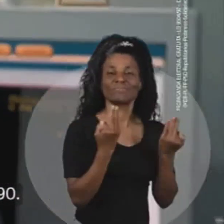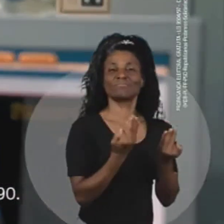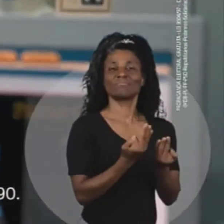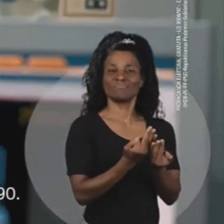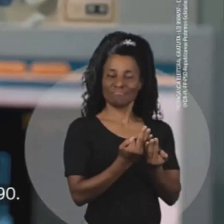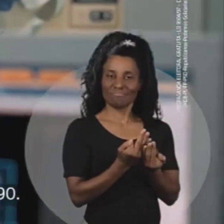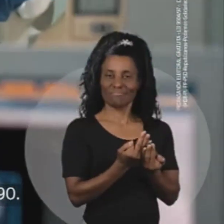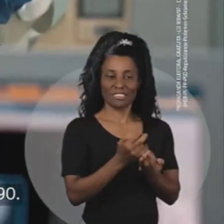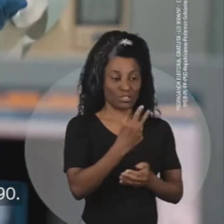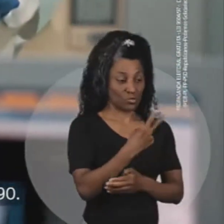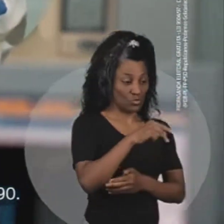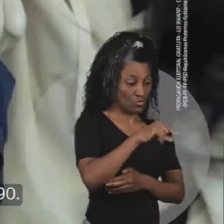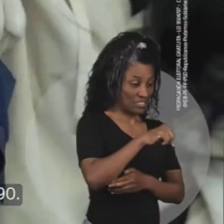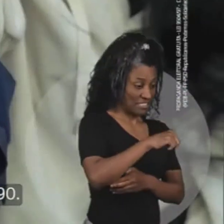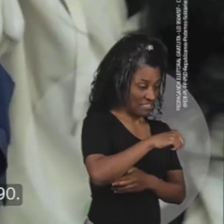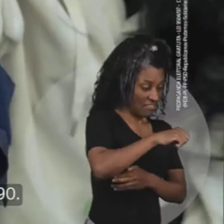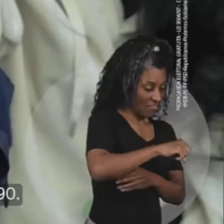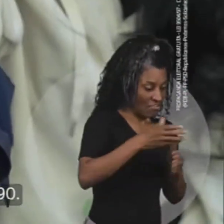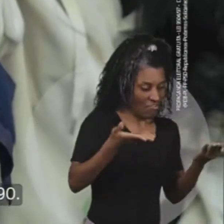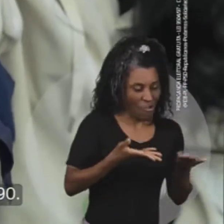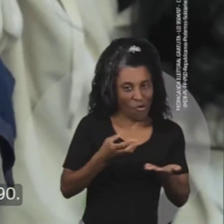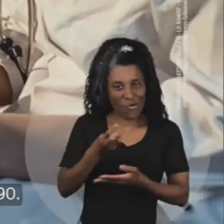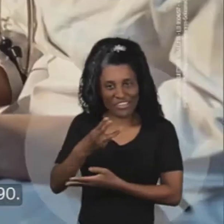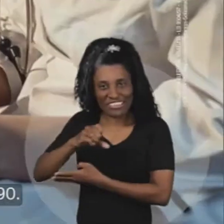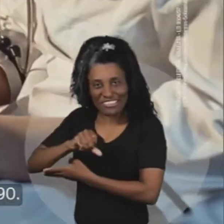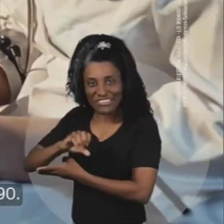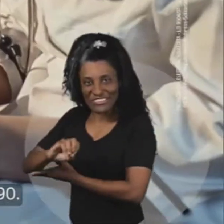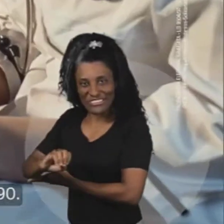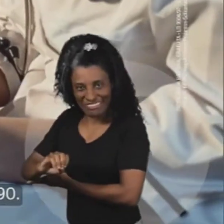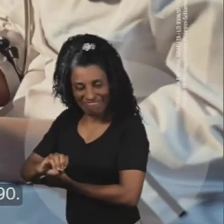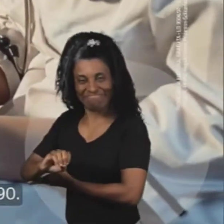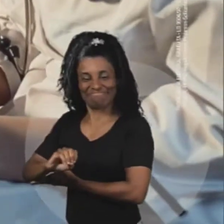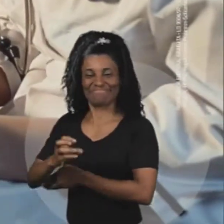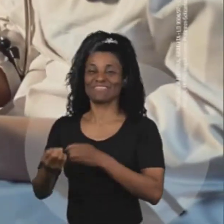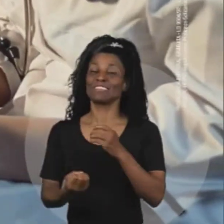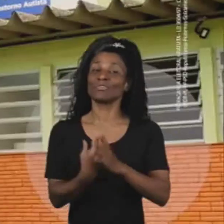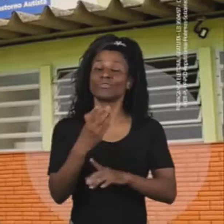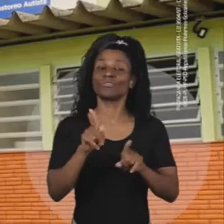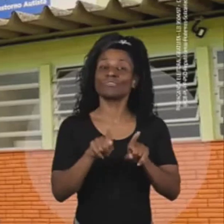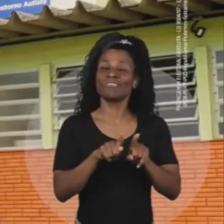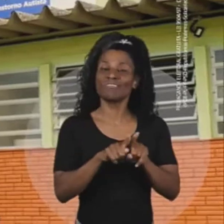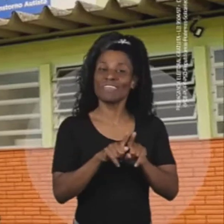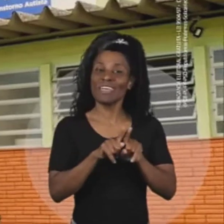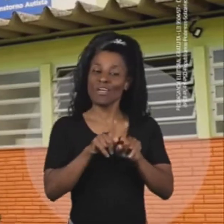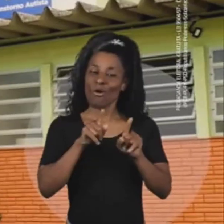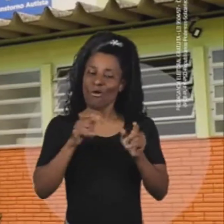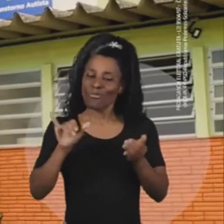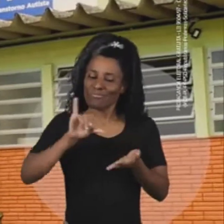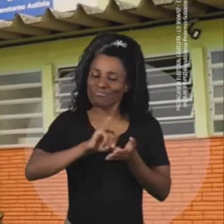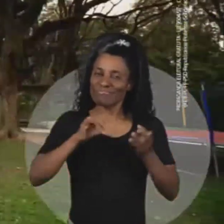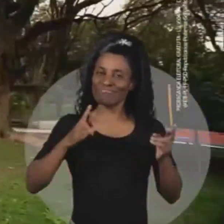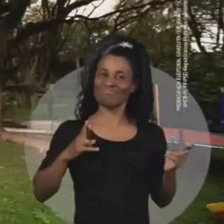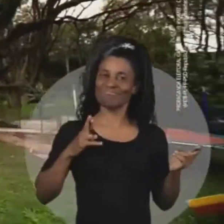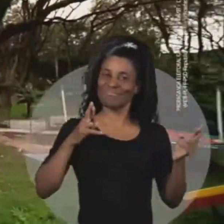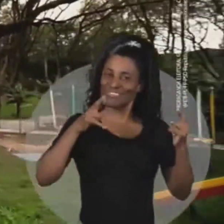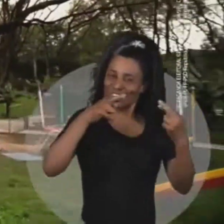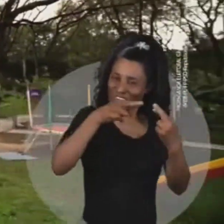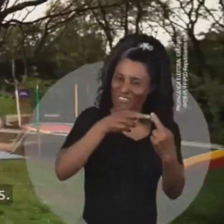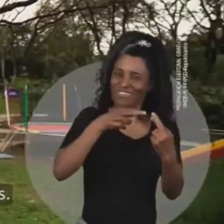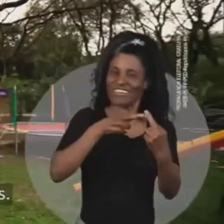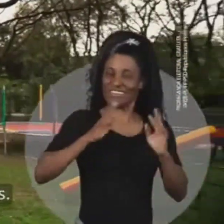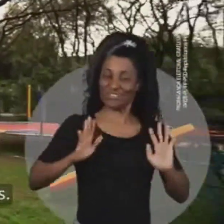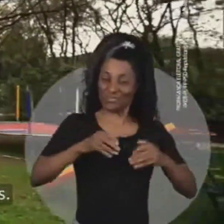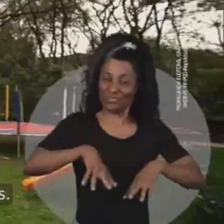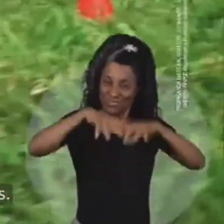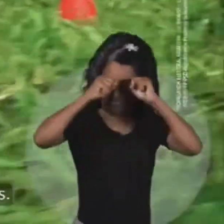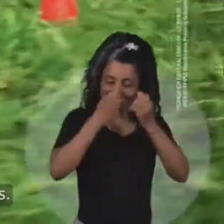família de 279 para 390 e criou o Centro de Referência do Transtorno Autista,